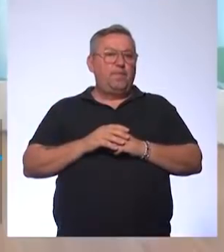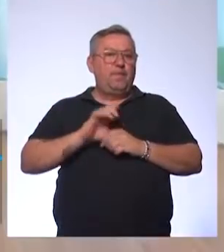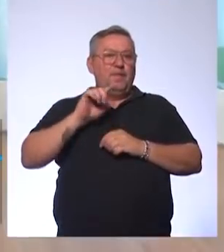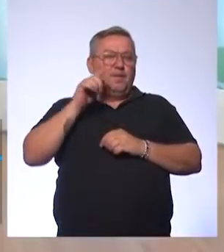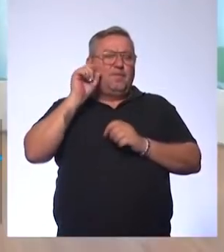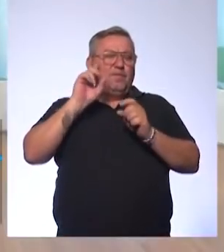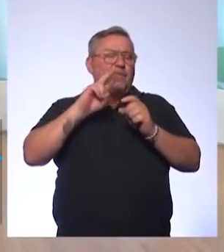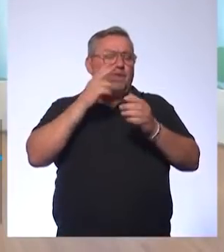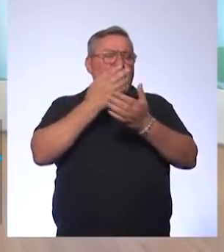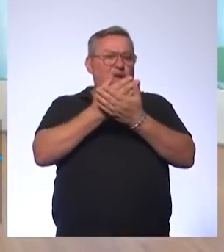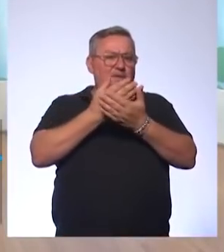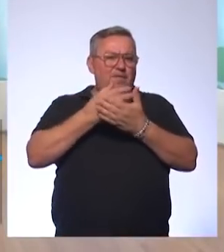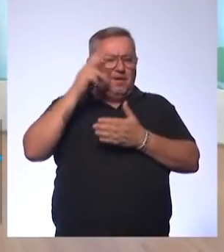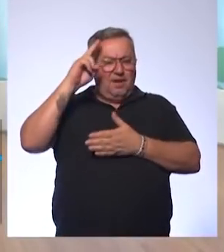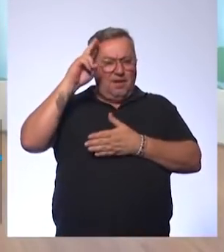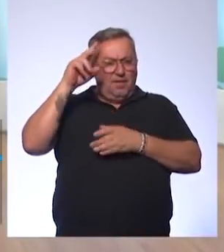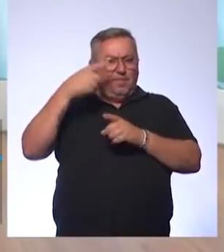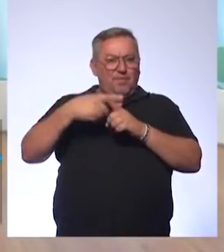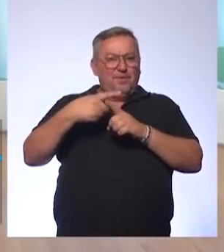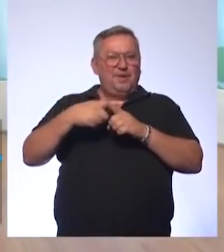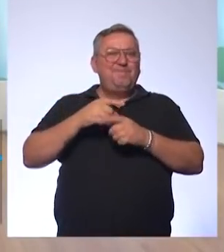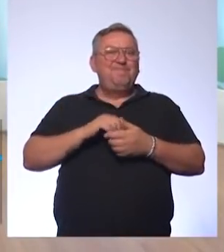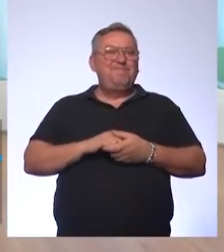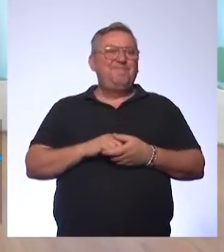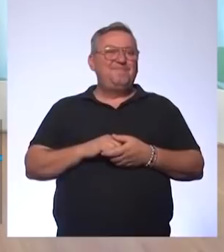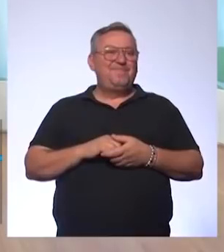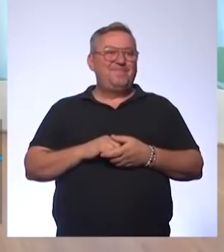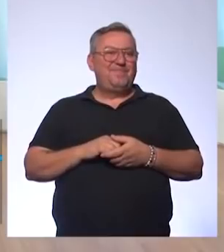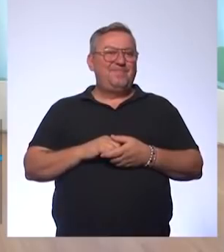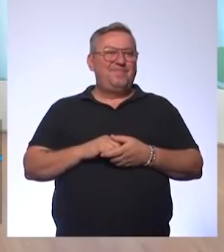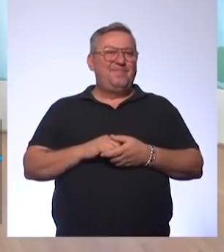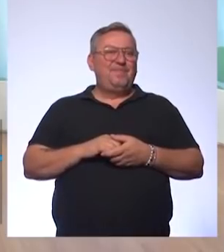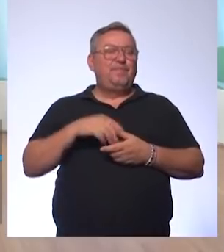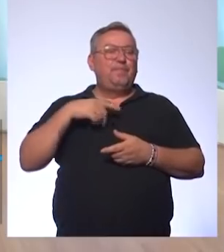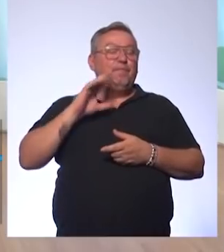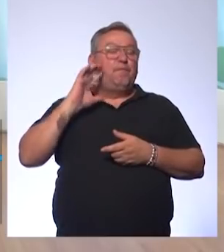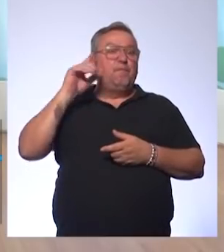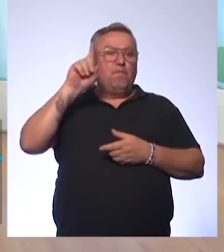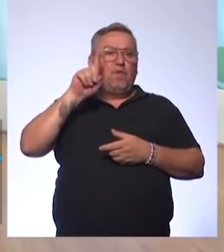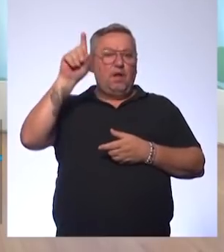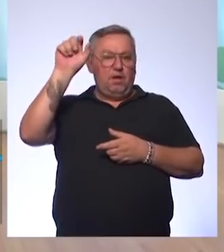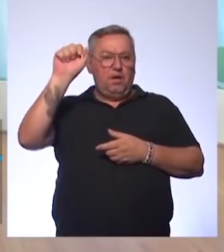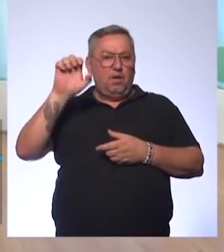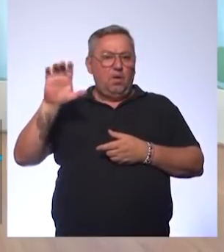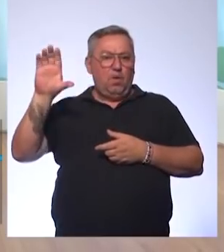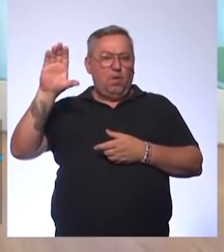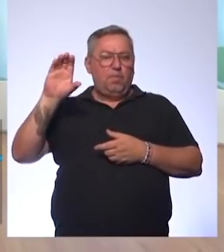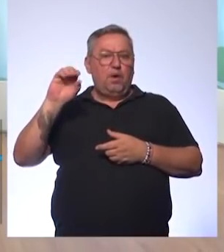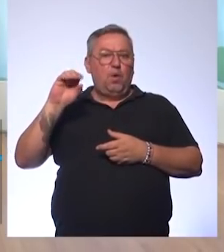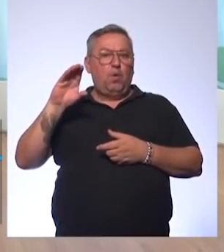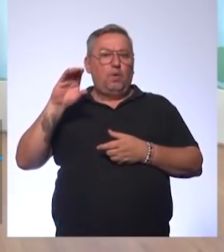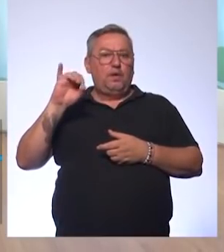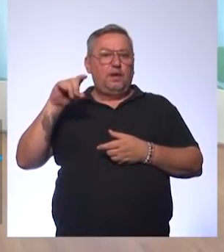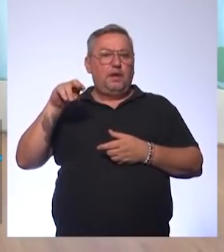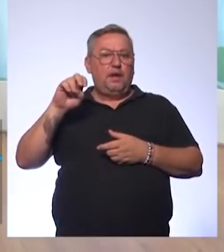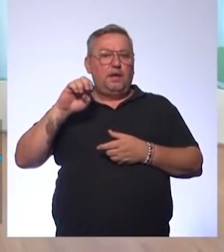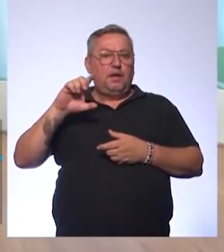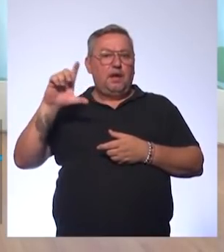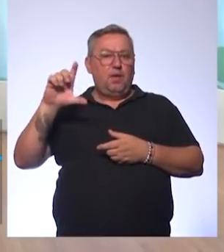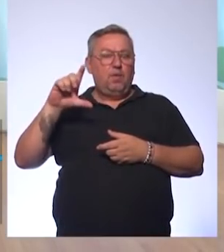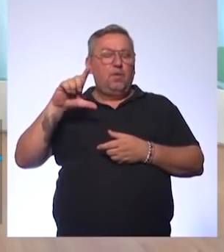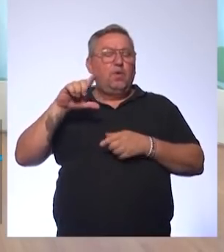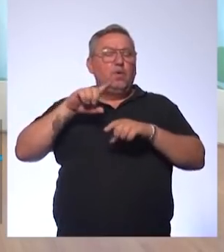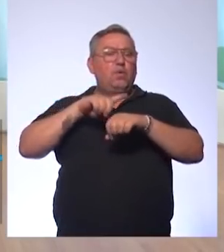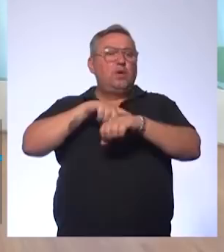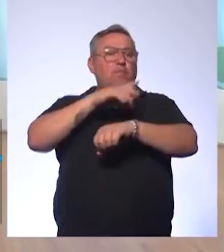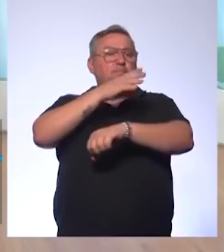você vê as outras aulas que você vai saber por quê. Mas isso só aconteceu na Europa Ocidental. Então, pensa assim, a Europa Ocidental, no período da Idade